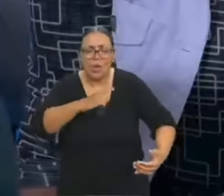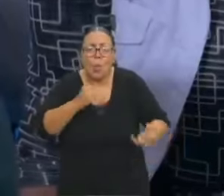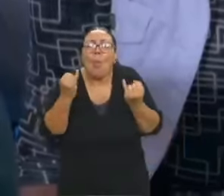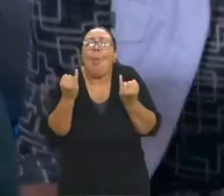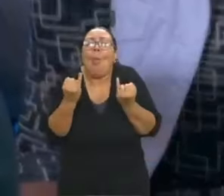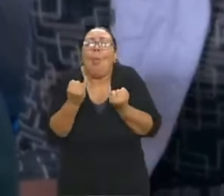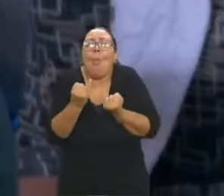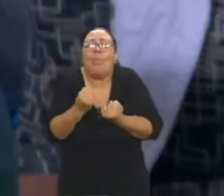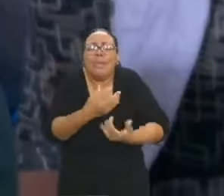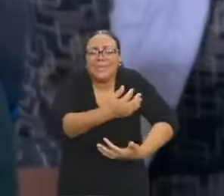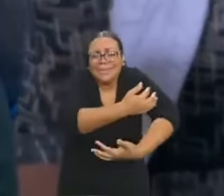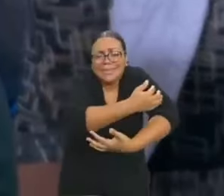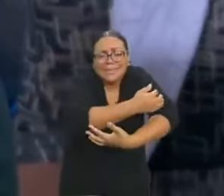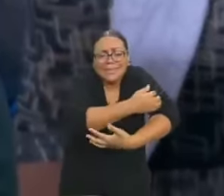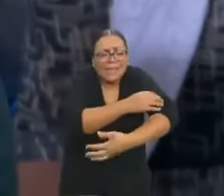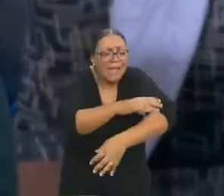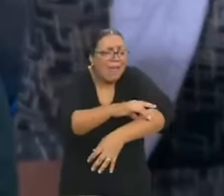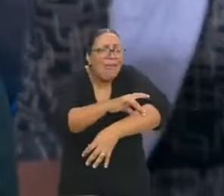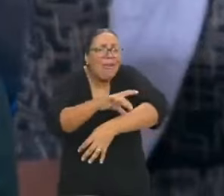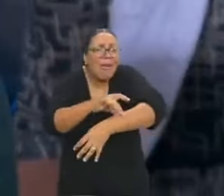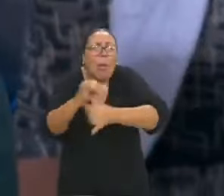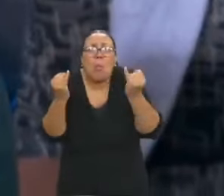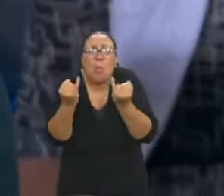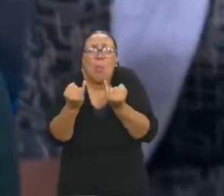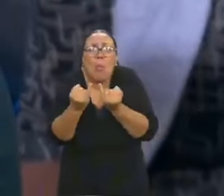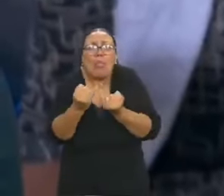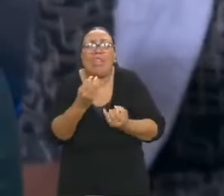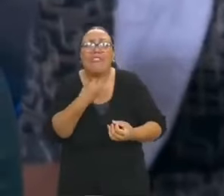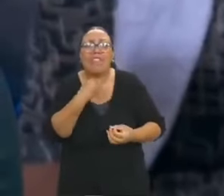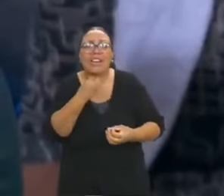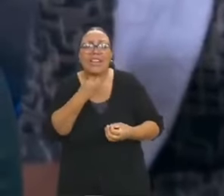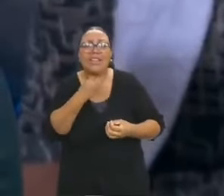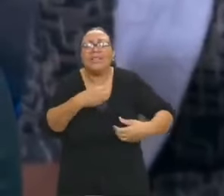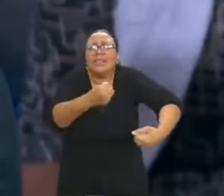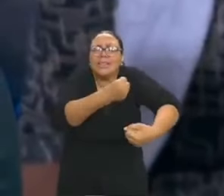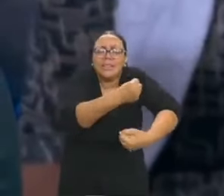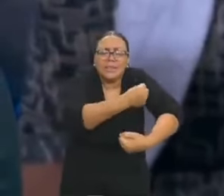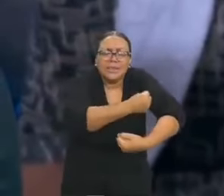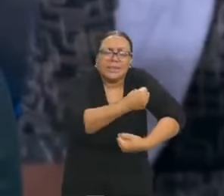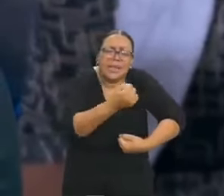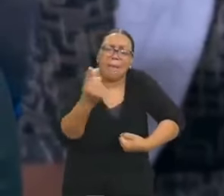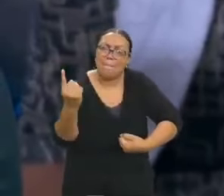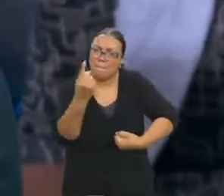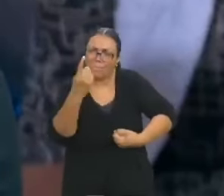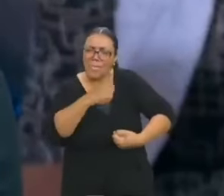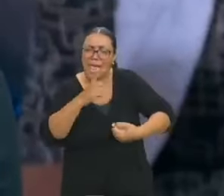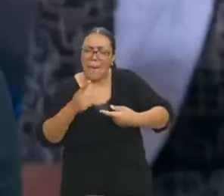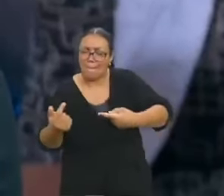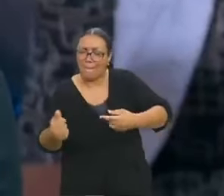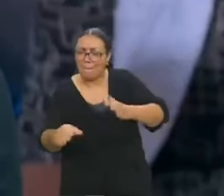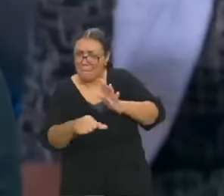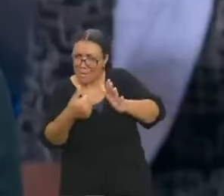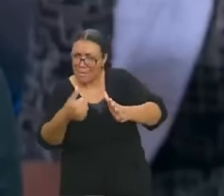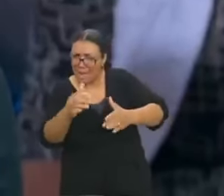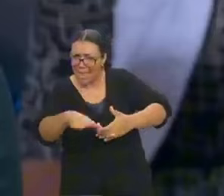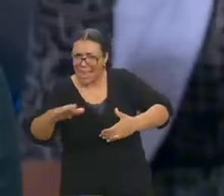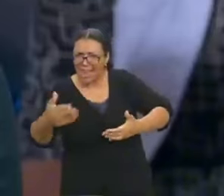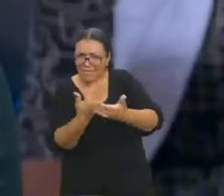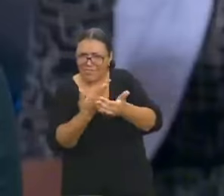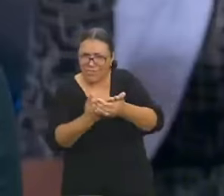né? Aquela desnutrição. E esse aluno, que foi o primeiro assim que eu abracei e senti isso, nós